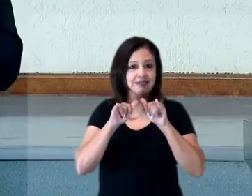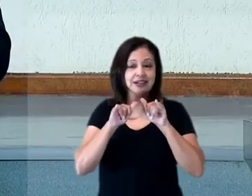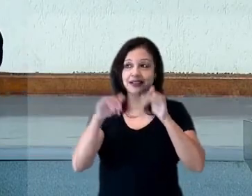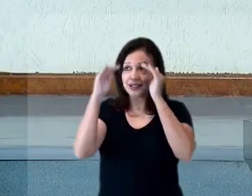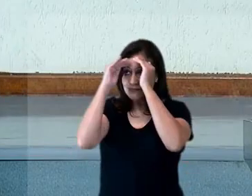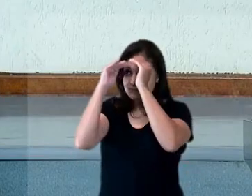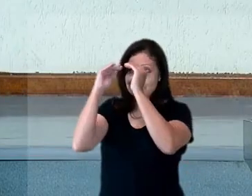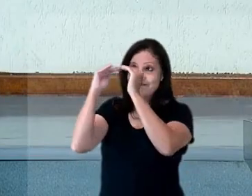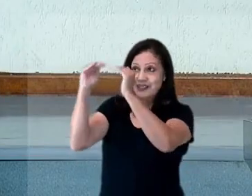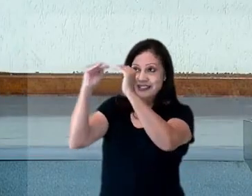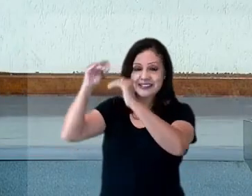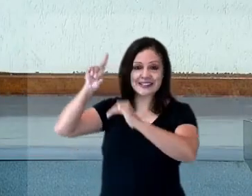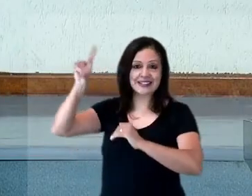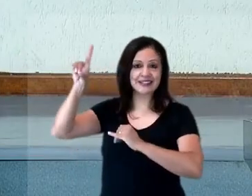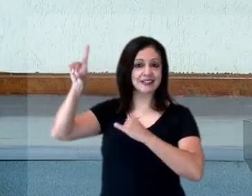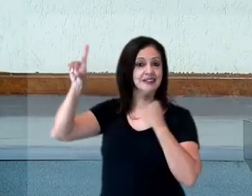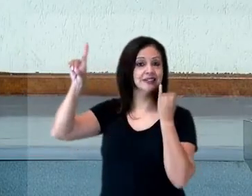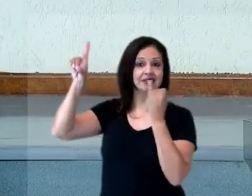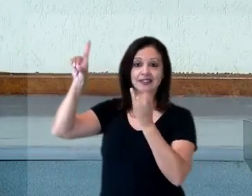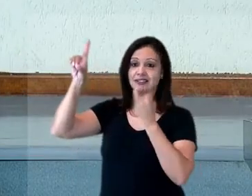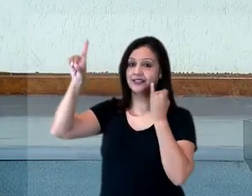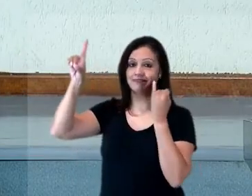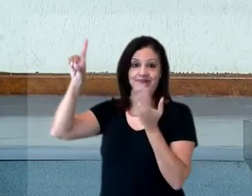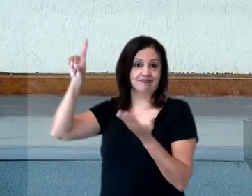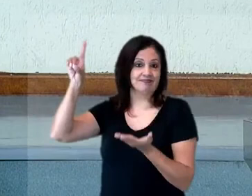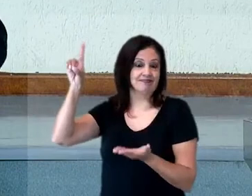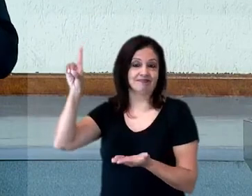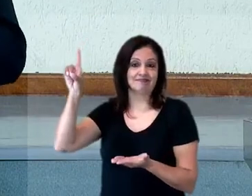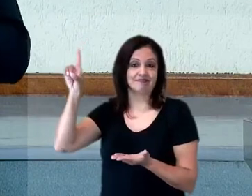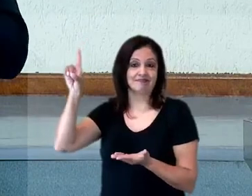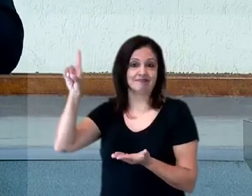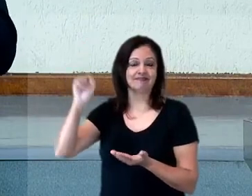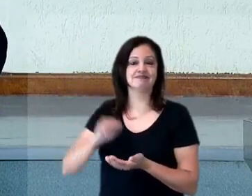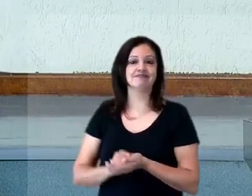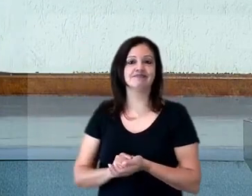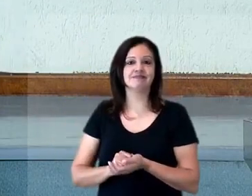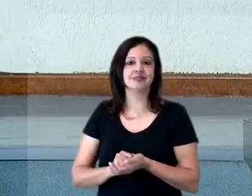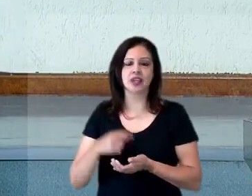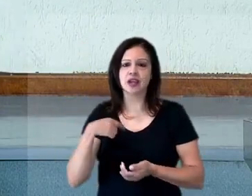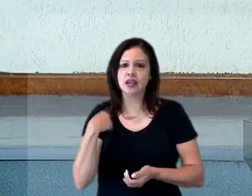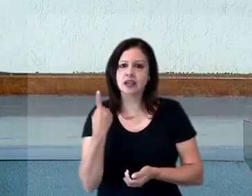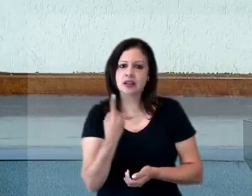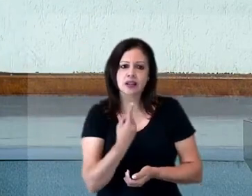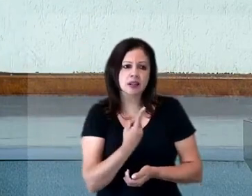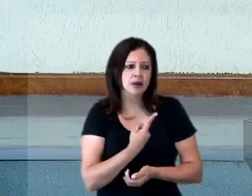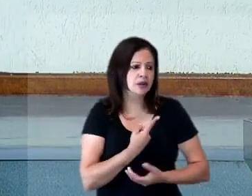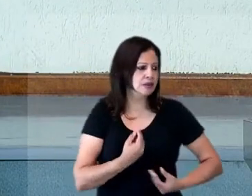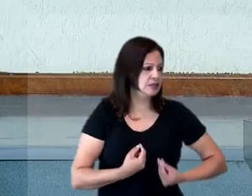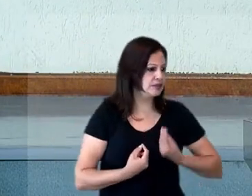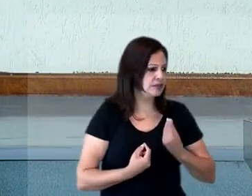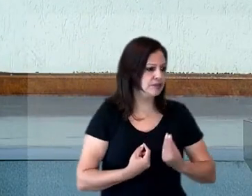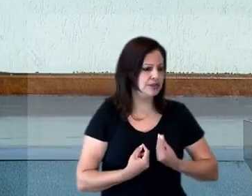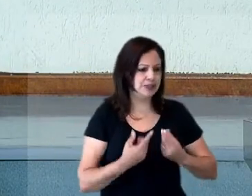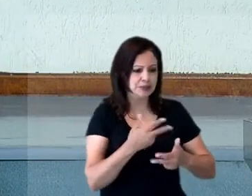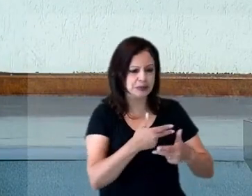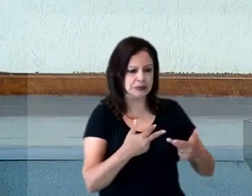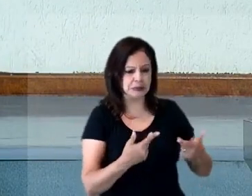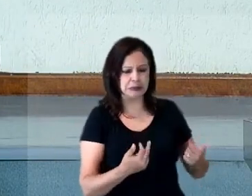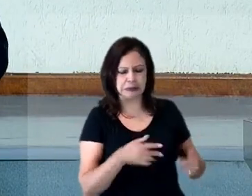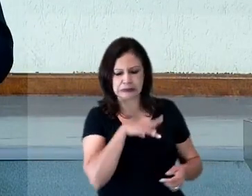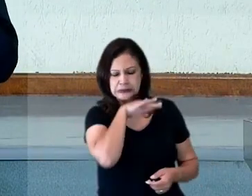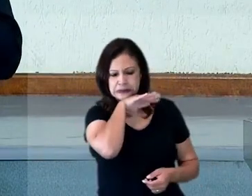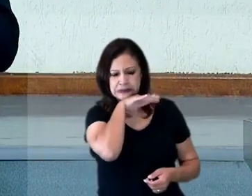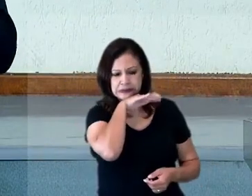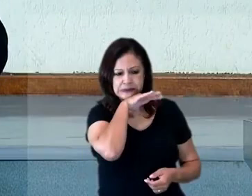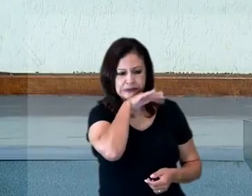ao cumprimento do plano de Deus na sua vida? Será que quando nós estamos enfrentando uma situação adversa, nós temos